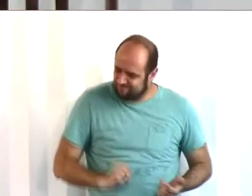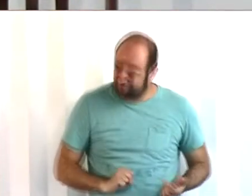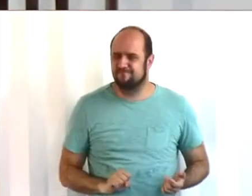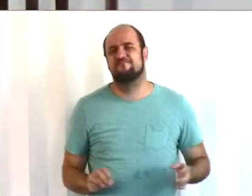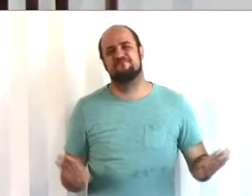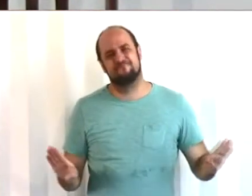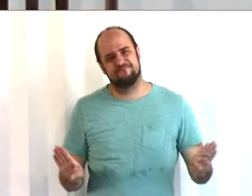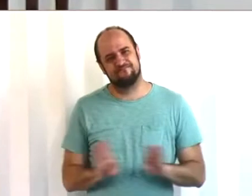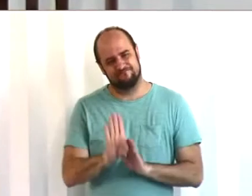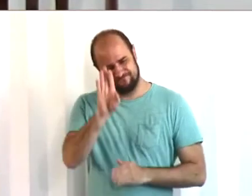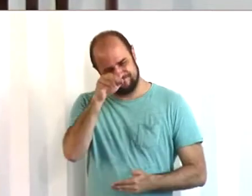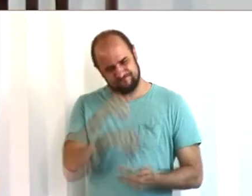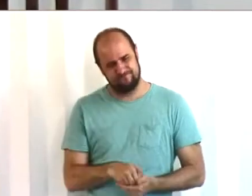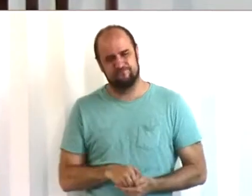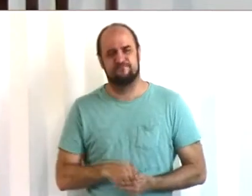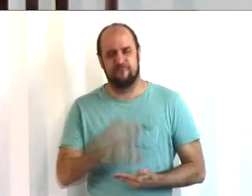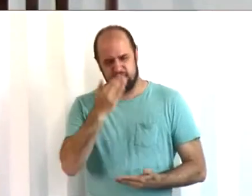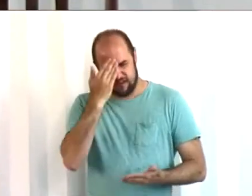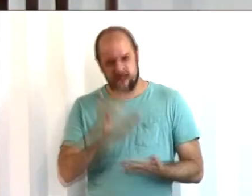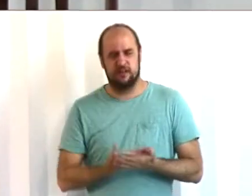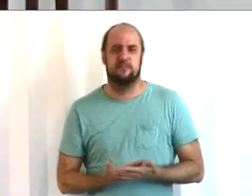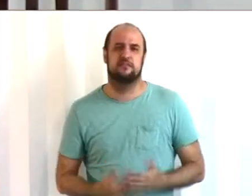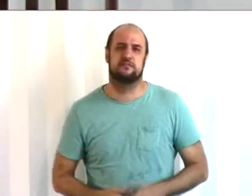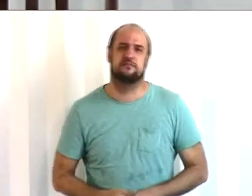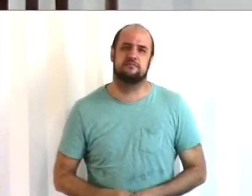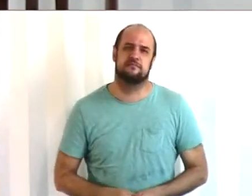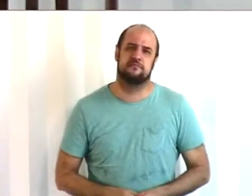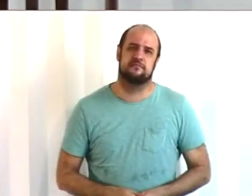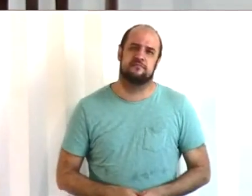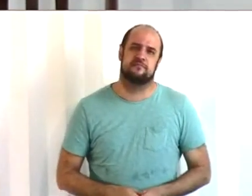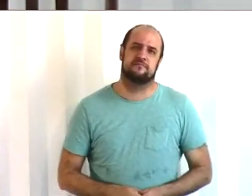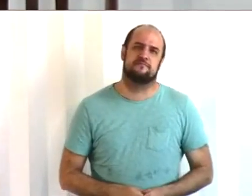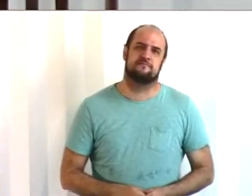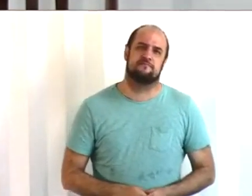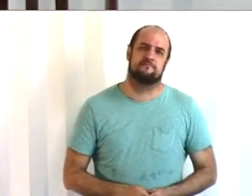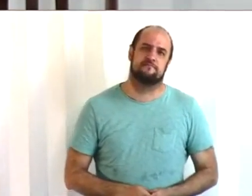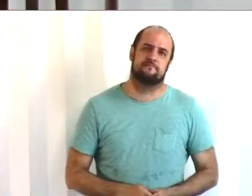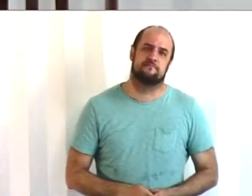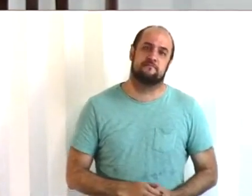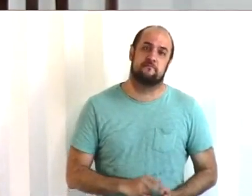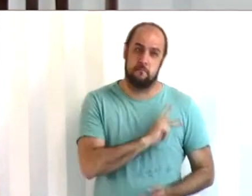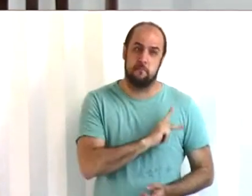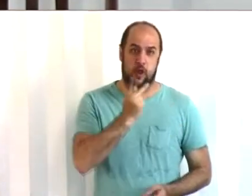sacerdotes judeus. Ele é crido no mundo, Timóteo, disse Paulo.